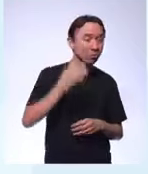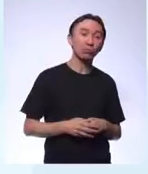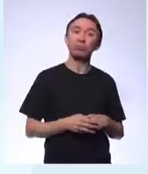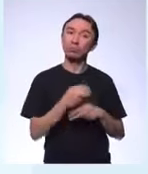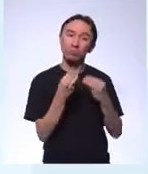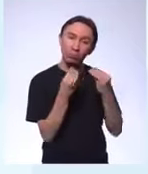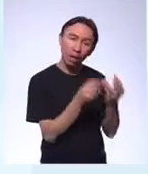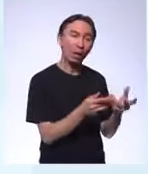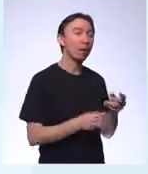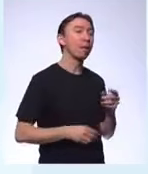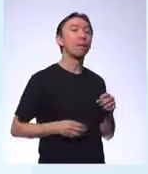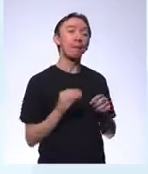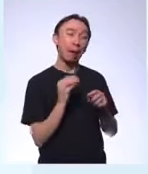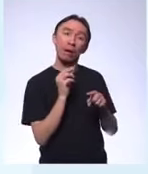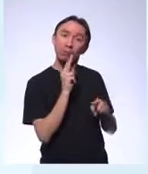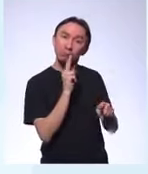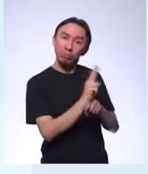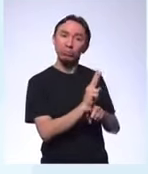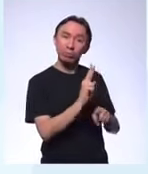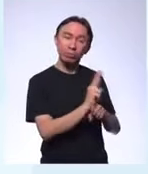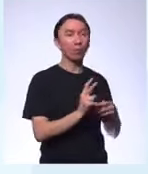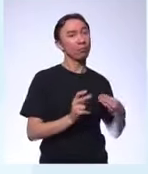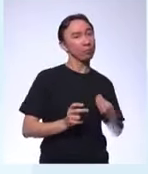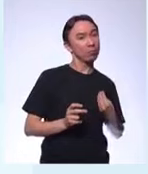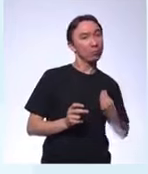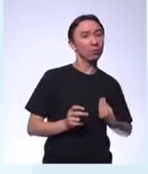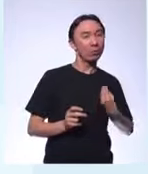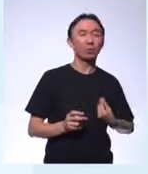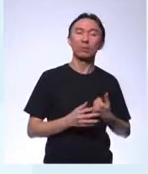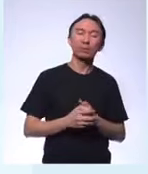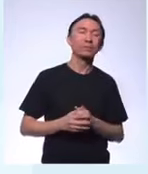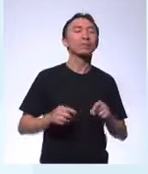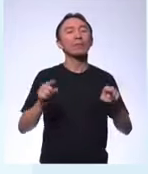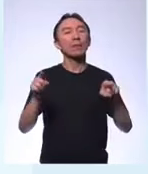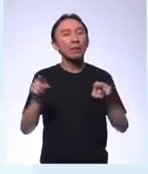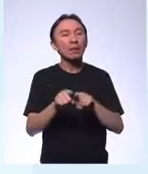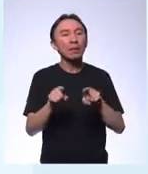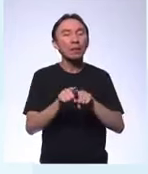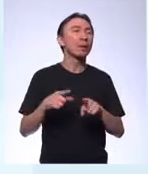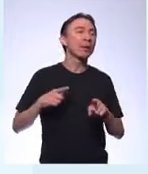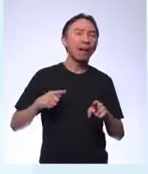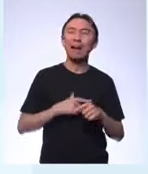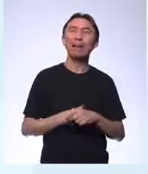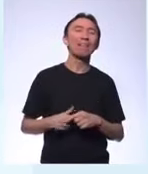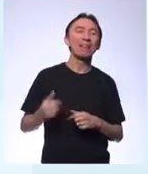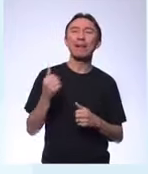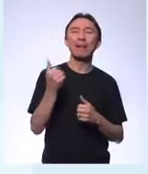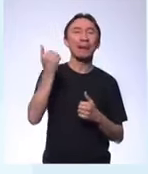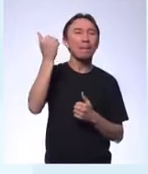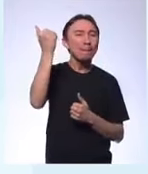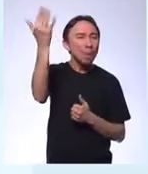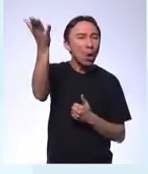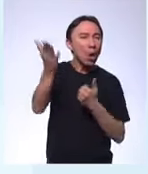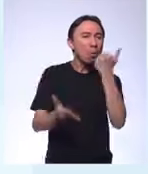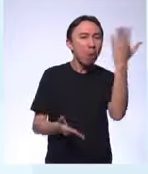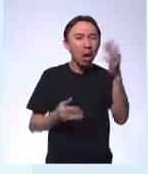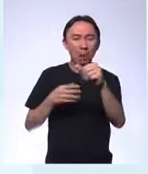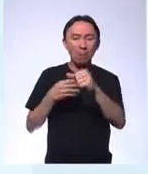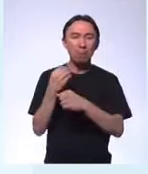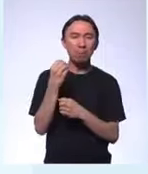a vida mesmo, a integridade dessas pessoas. Financiava-se também os exílios, né? Viagens de pessoas para